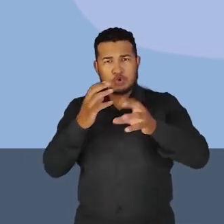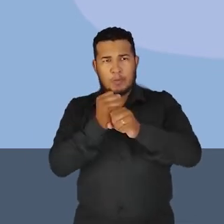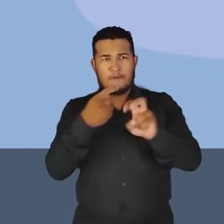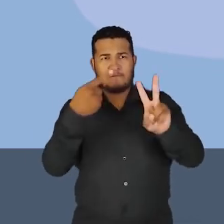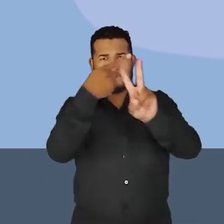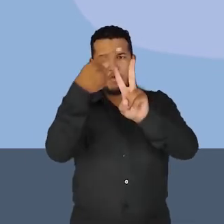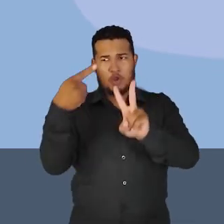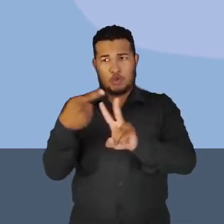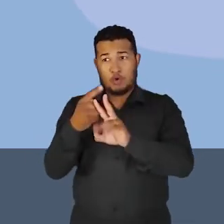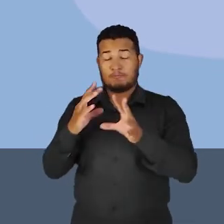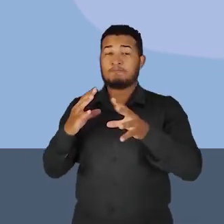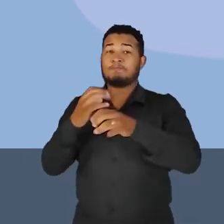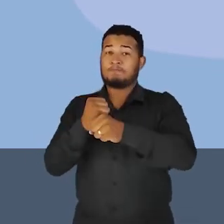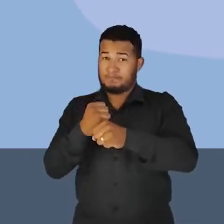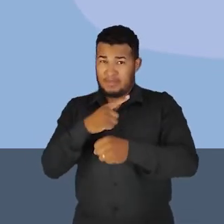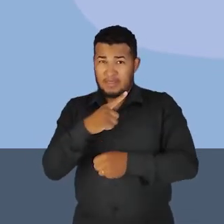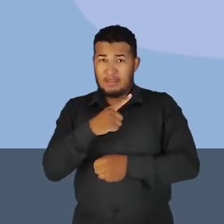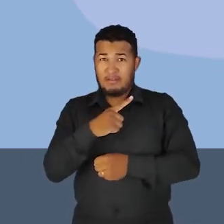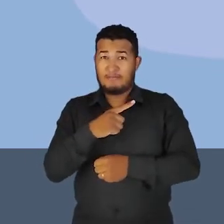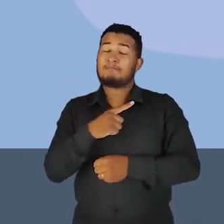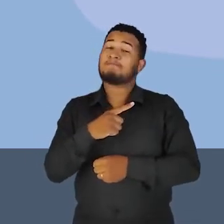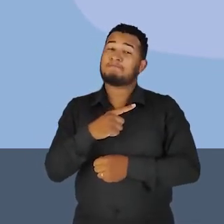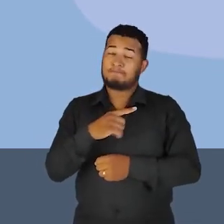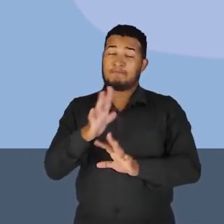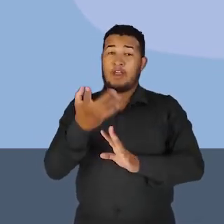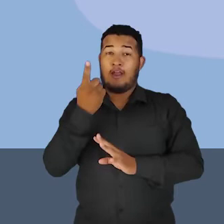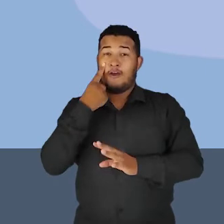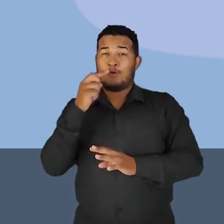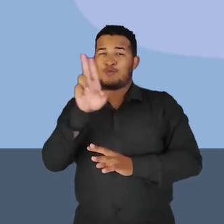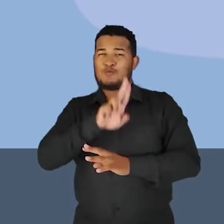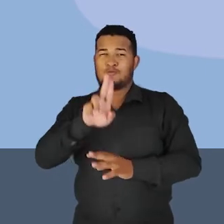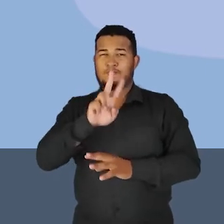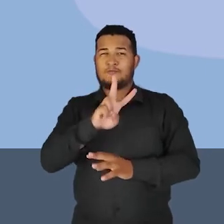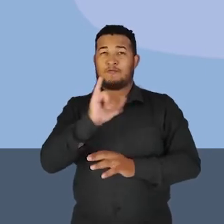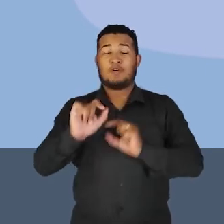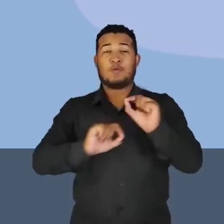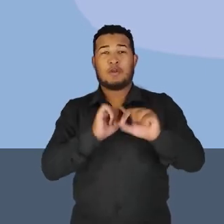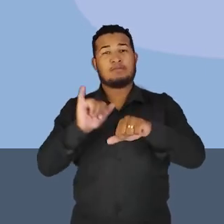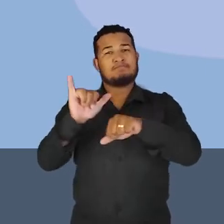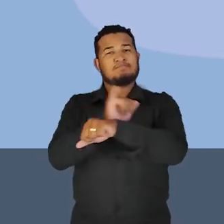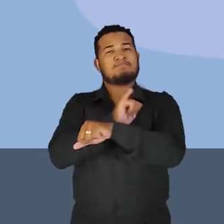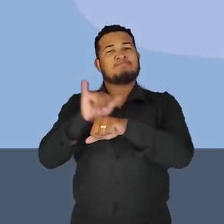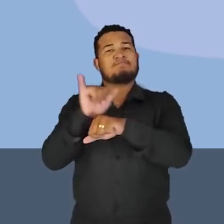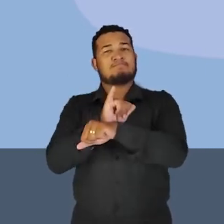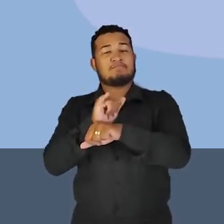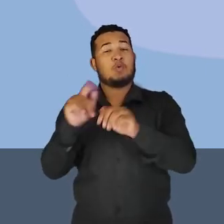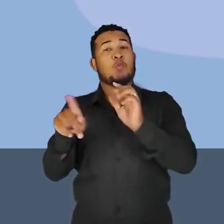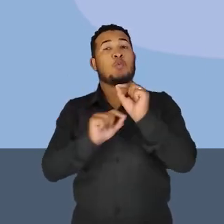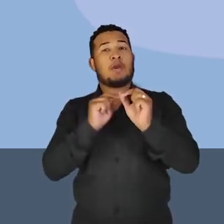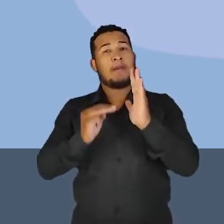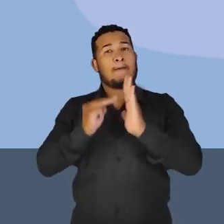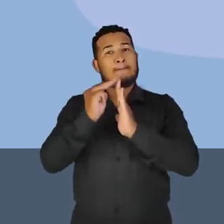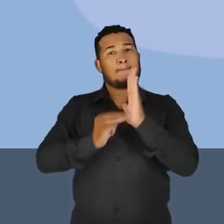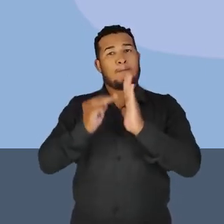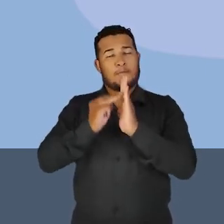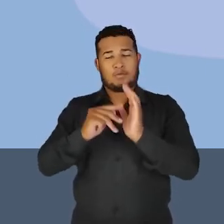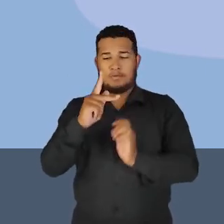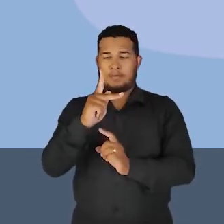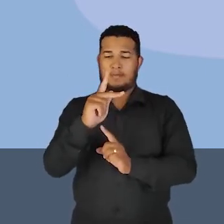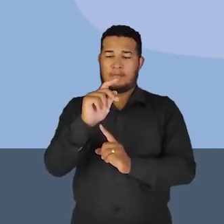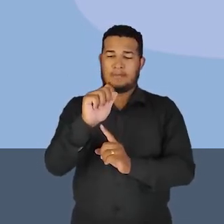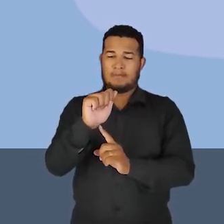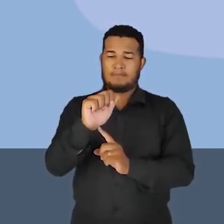com o vetor F6. Nós vamos utilizar o recurso do método do paralelogramo